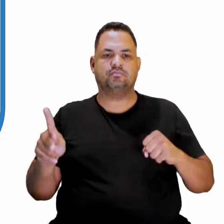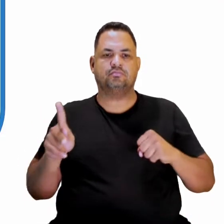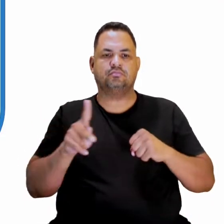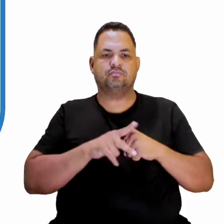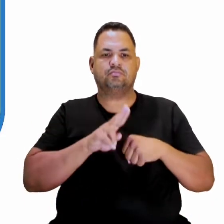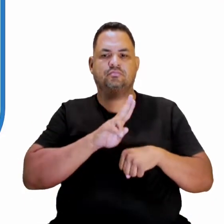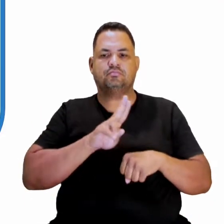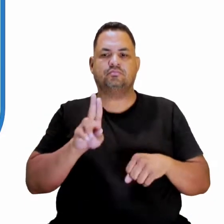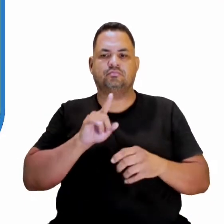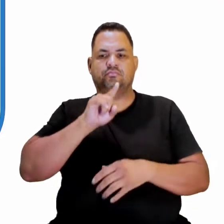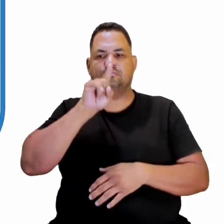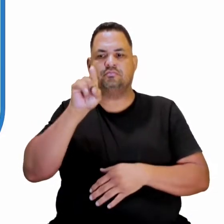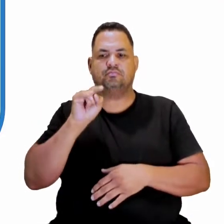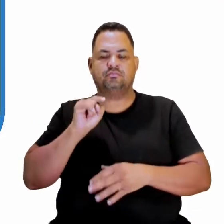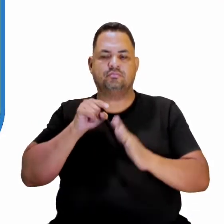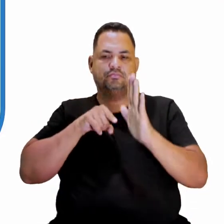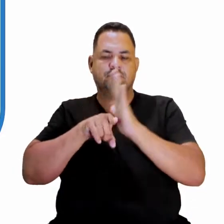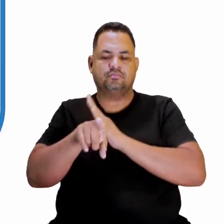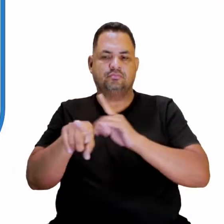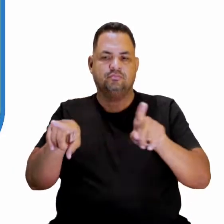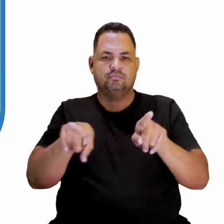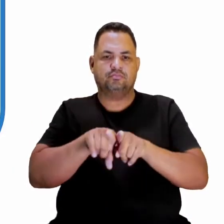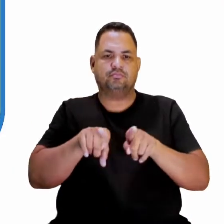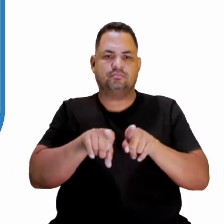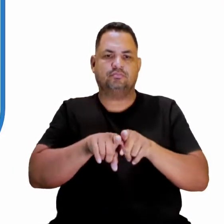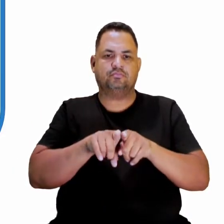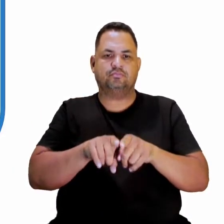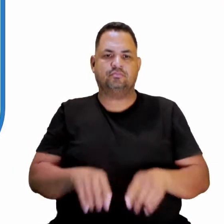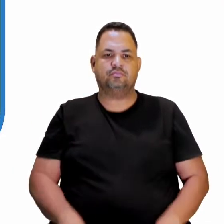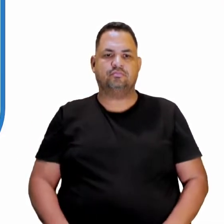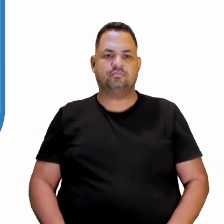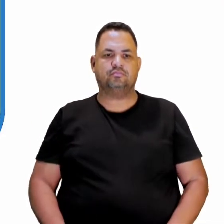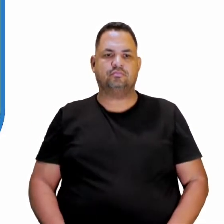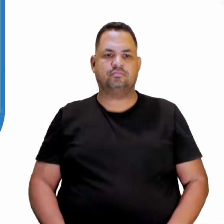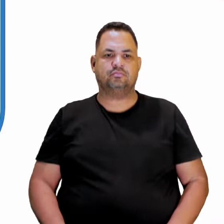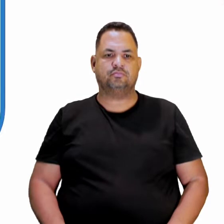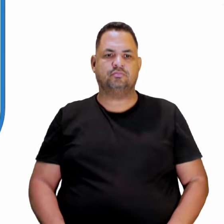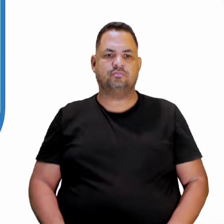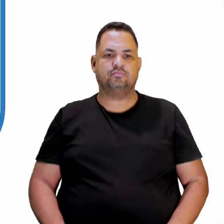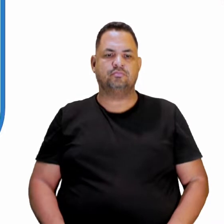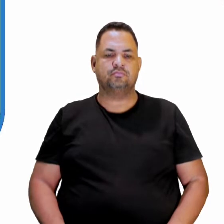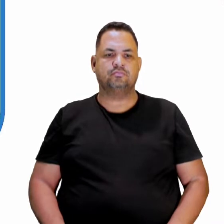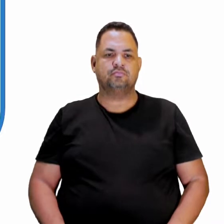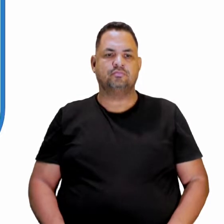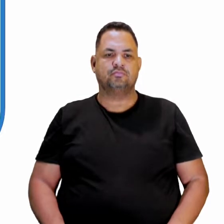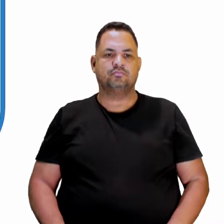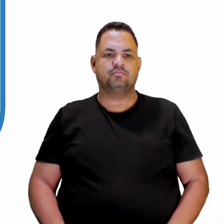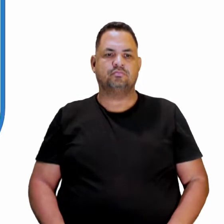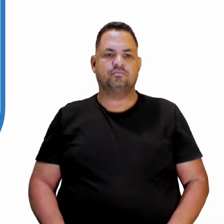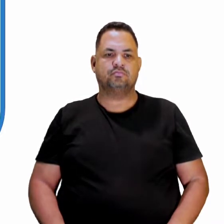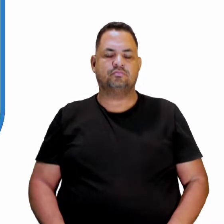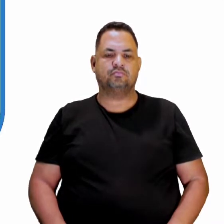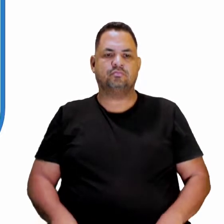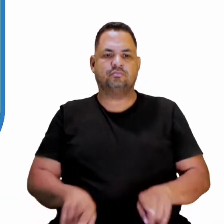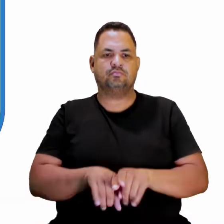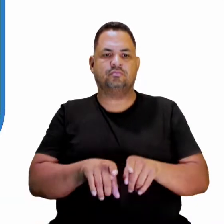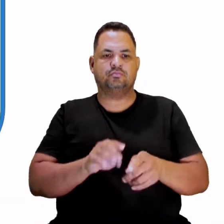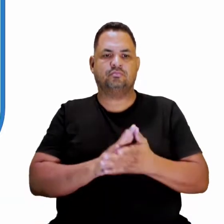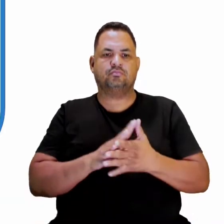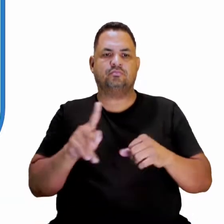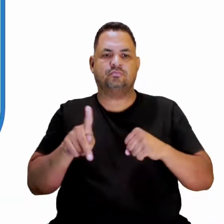pronomes interrogativos, que também são chamados de WH words. Também vamos ver os